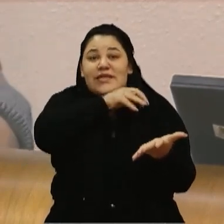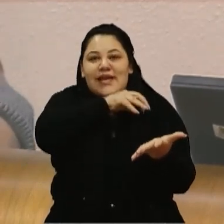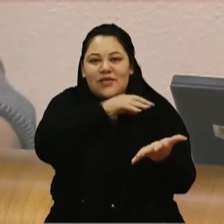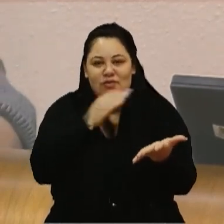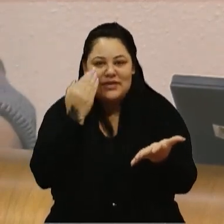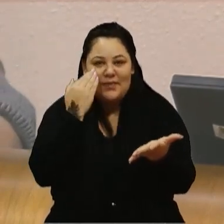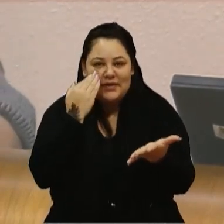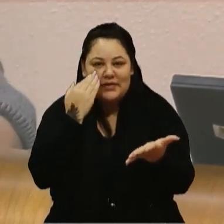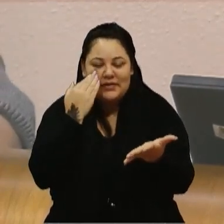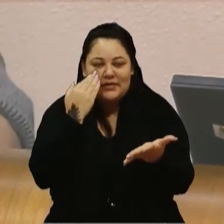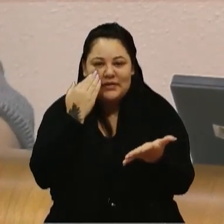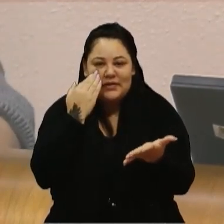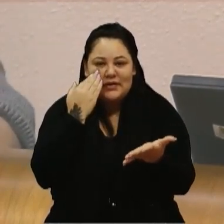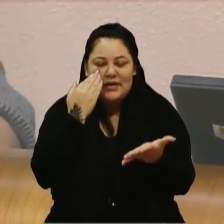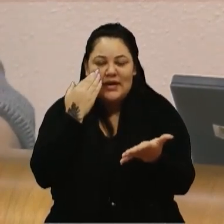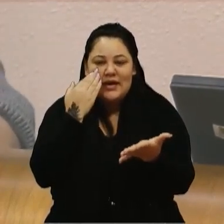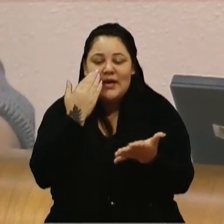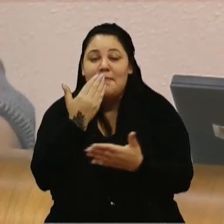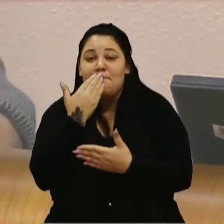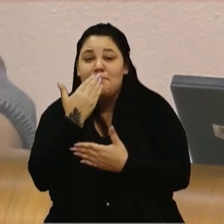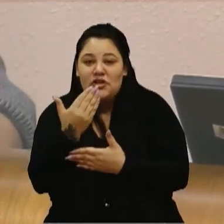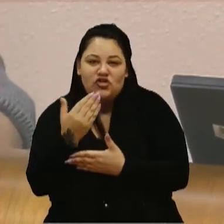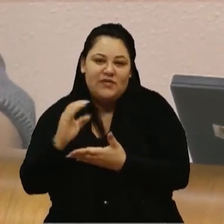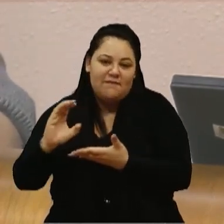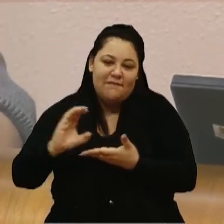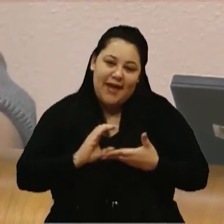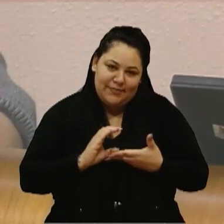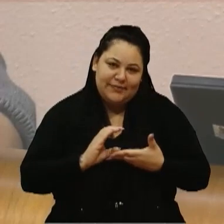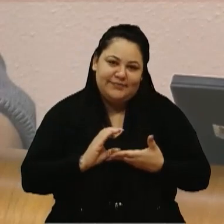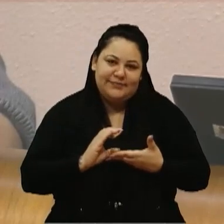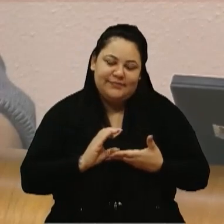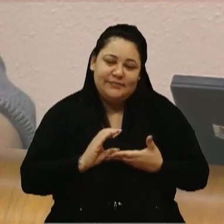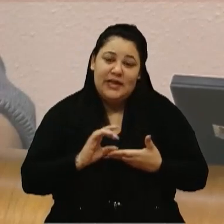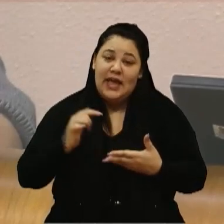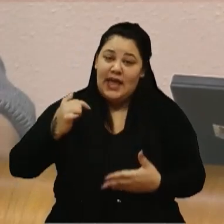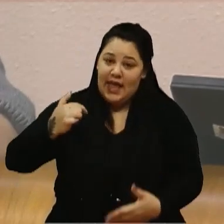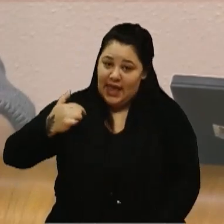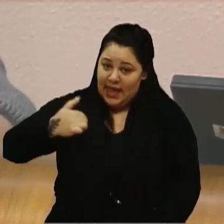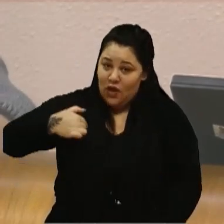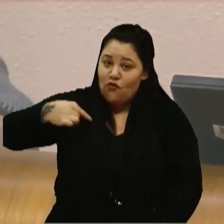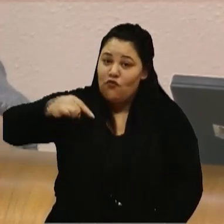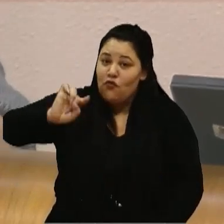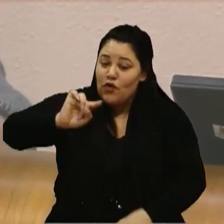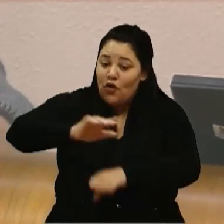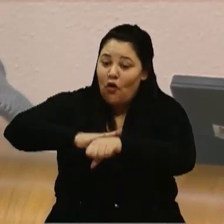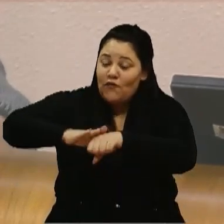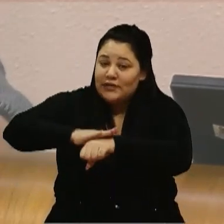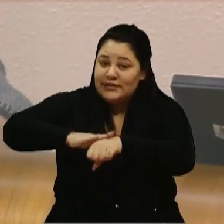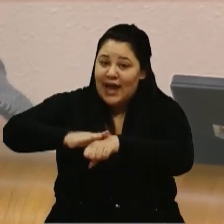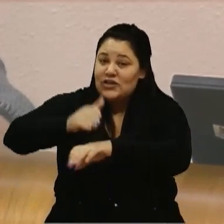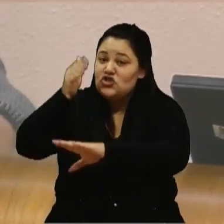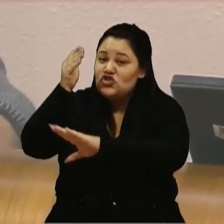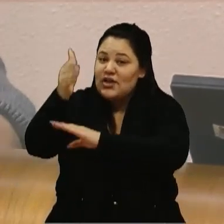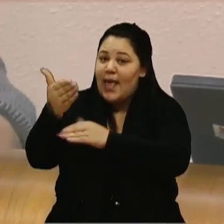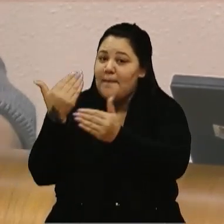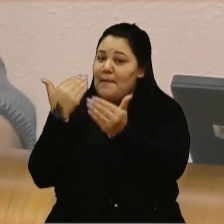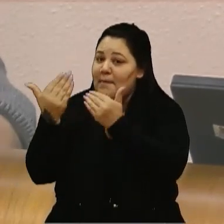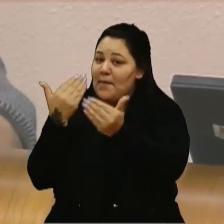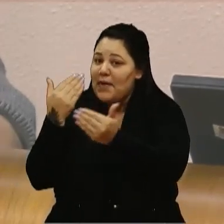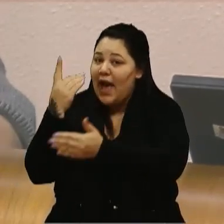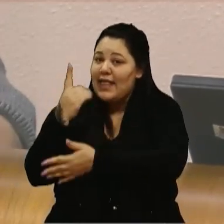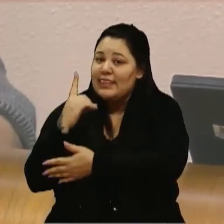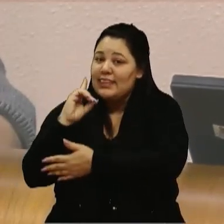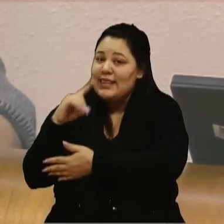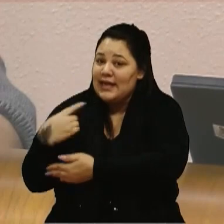Então não foi ninguém, fui eu, conversei com a Denise Pessoa, nossa deputada federal, e pedi